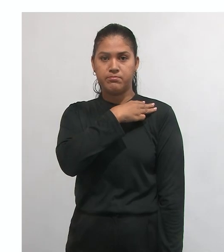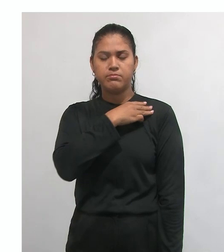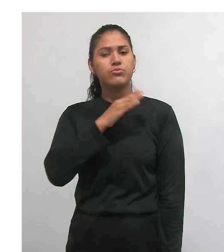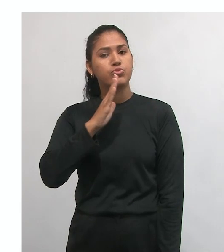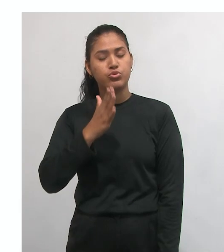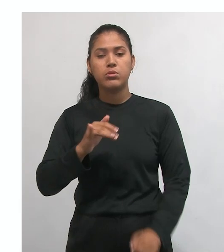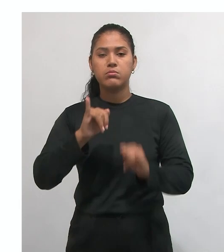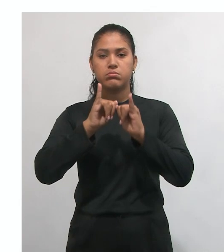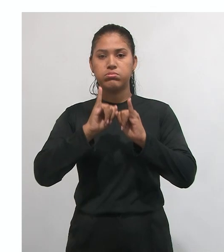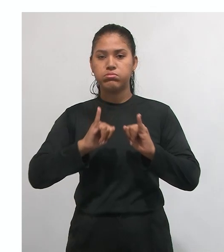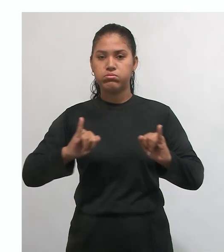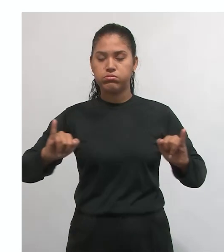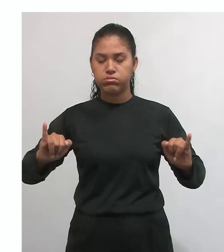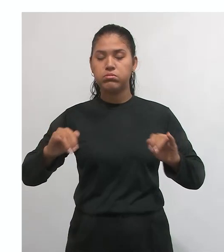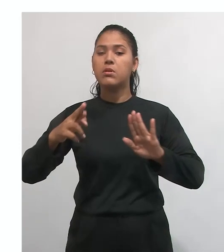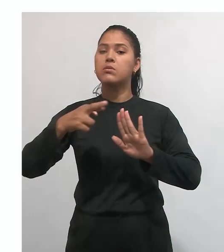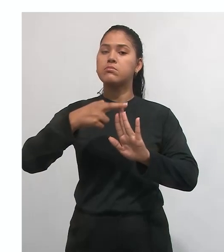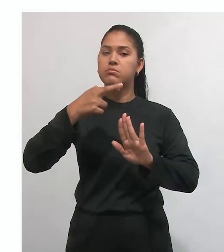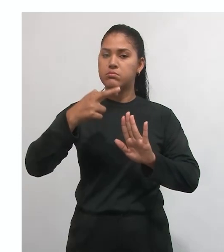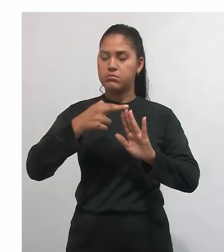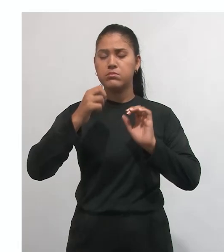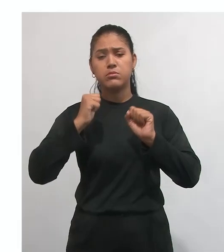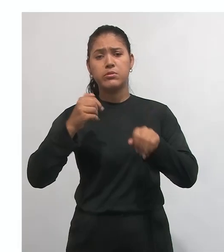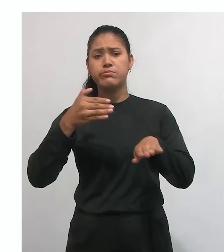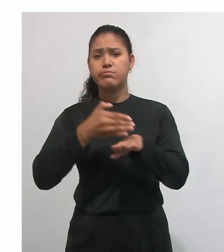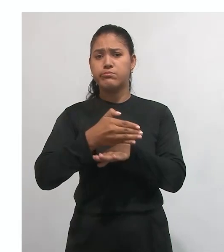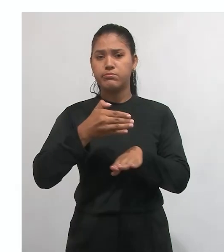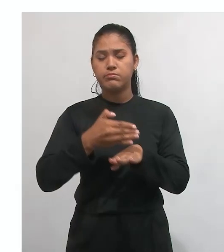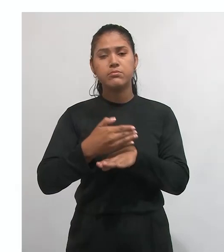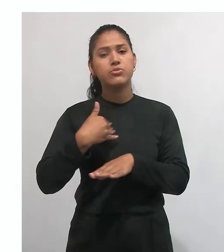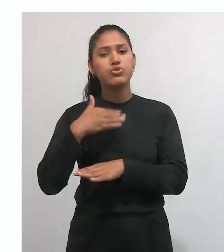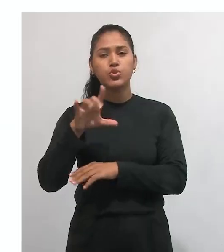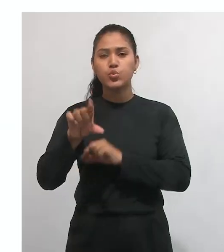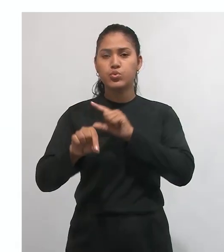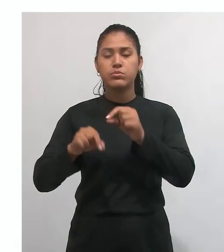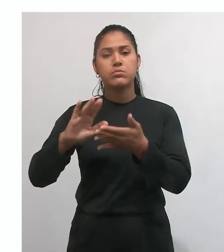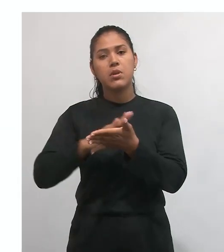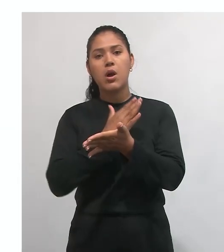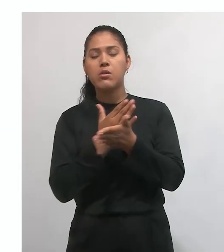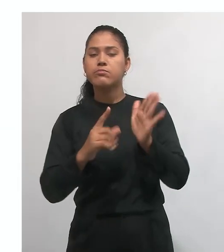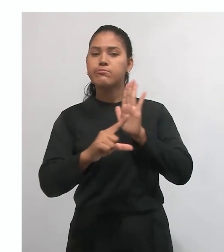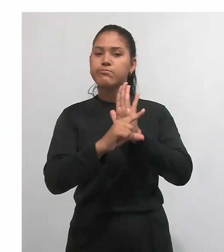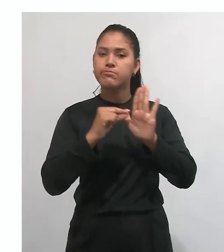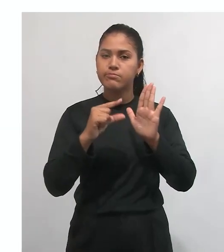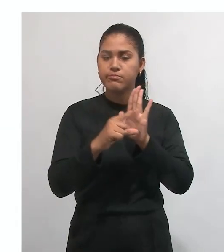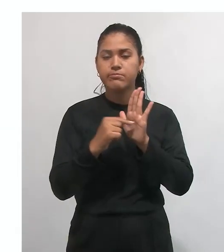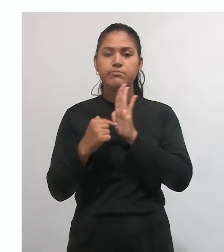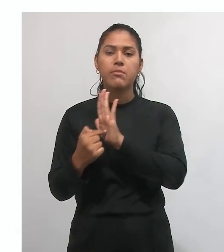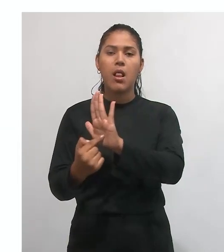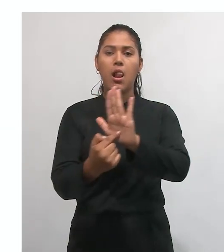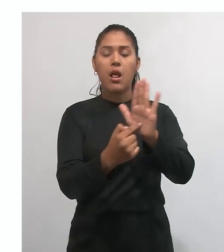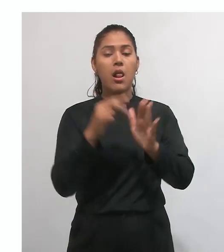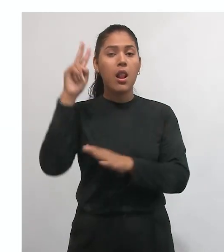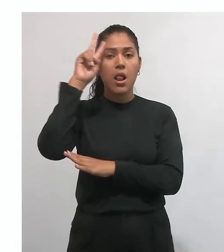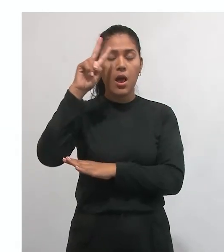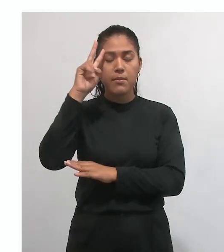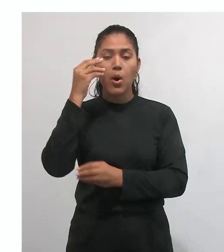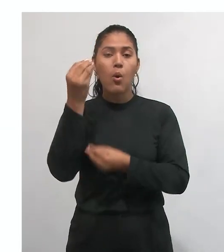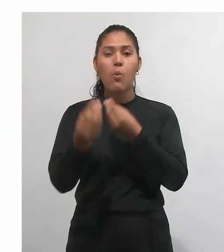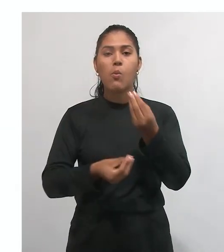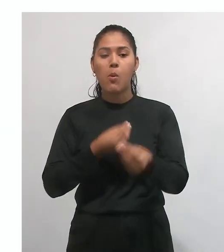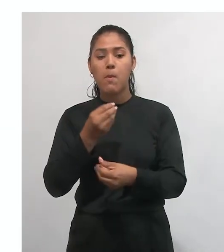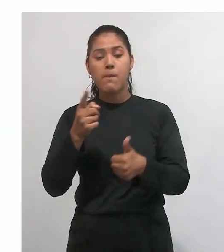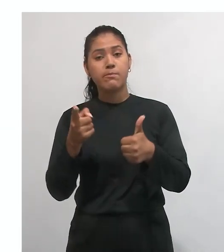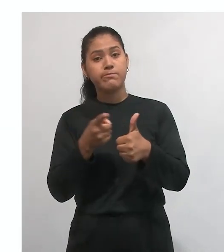ela encontra-se disponível para vocês terem acesso, mas eu peguei alguns pontos para que nós possamos